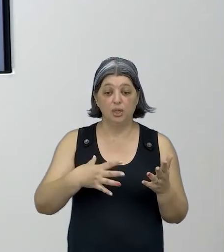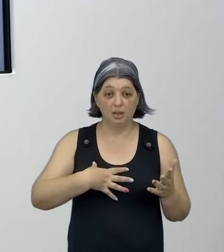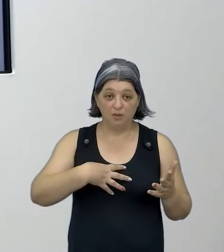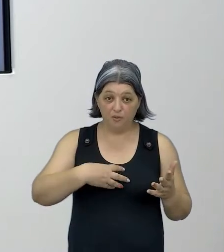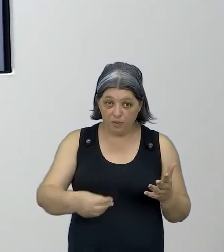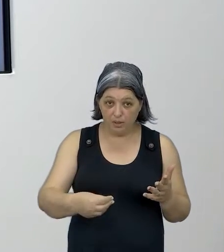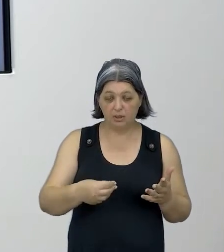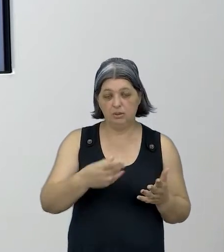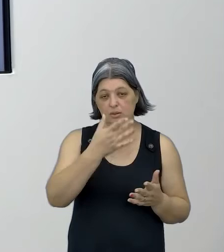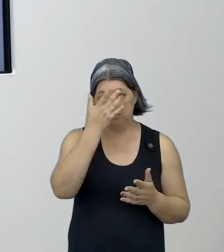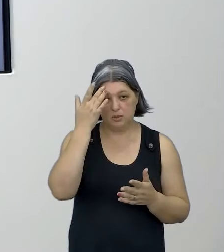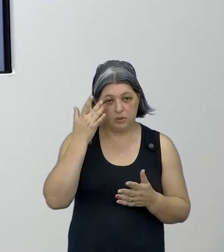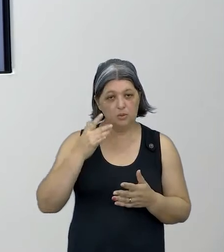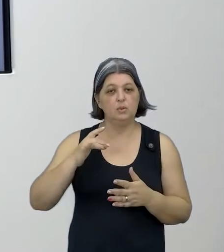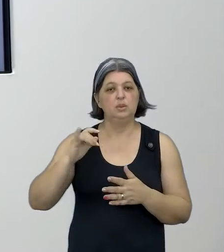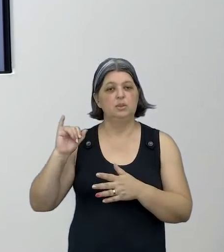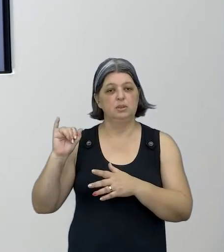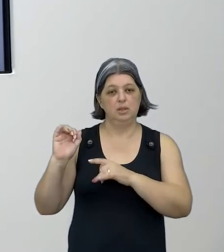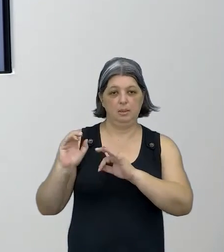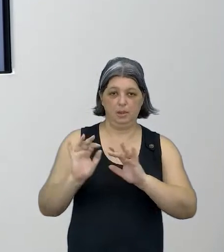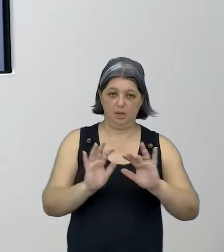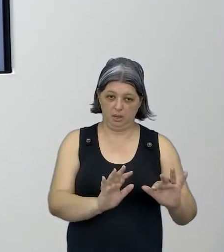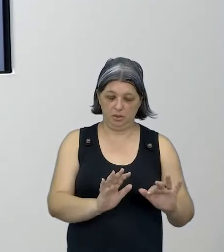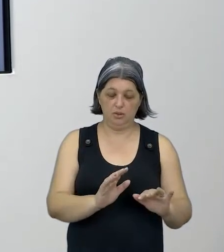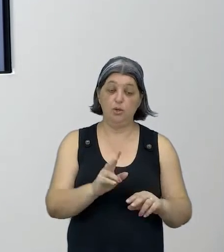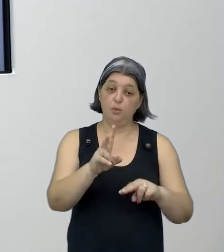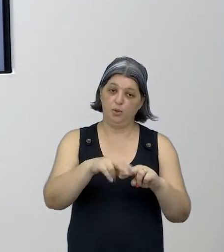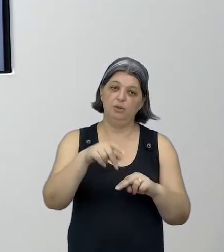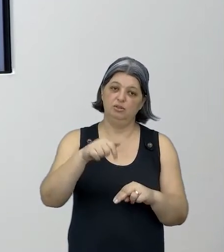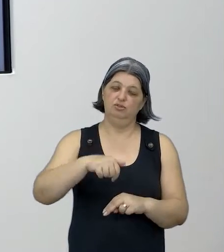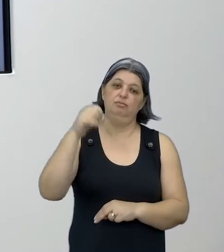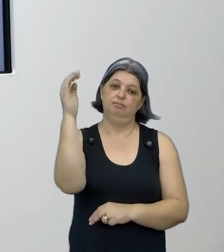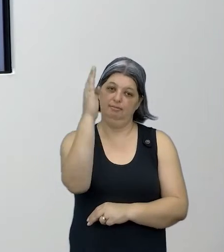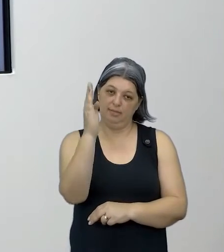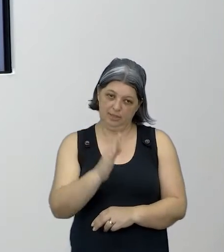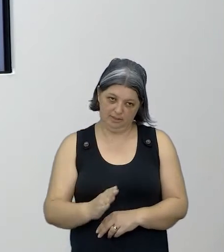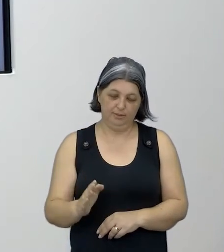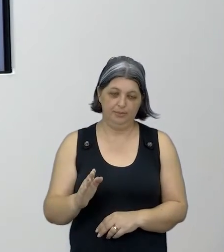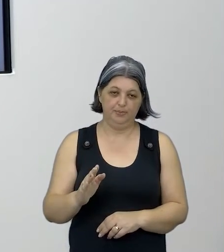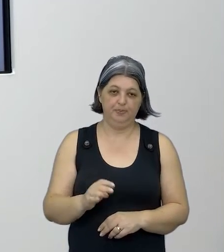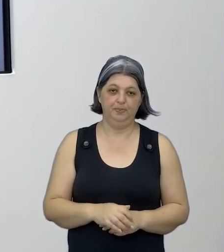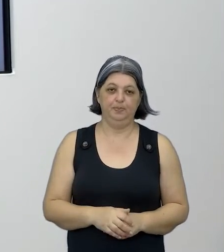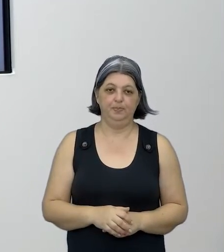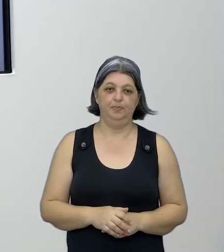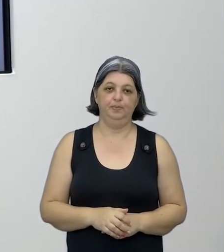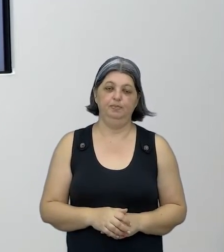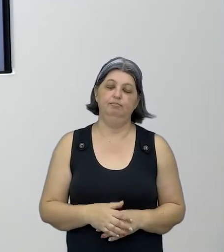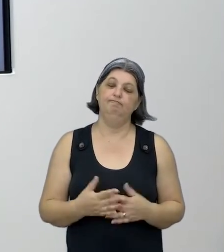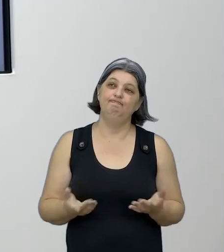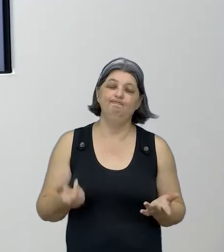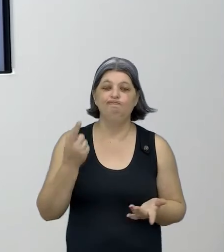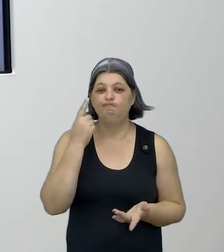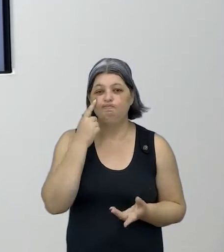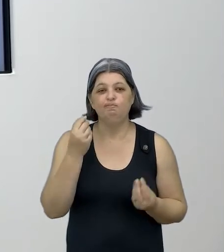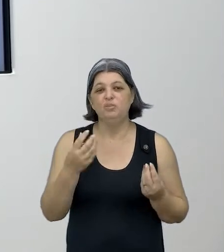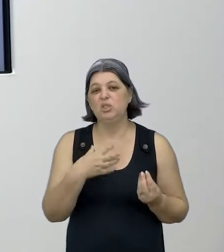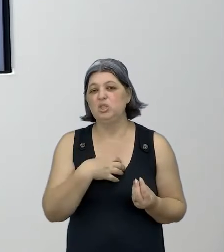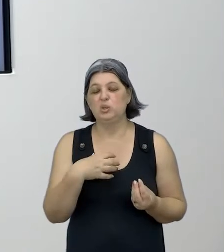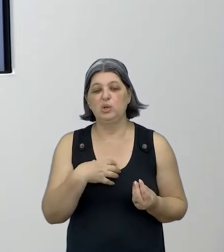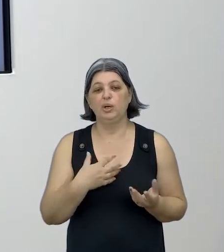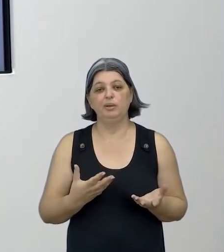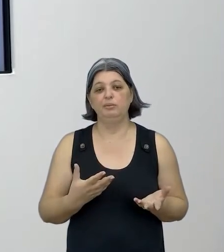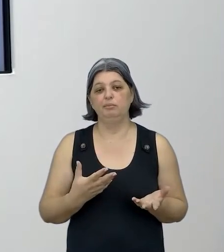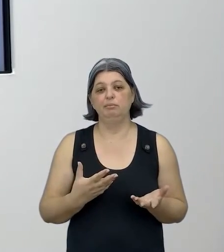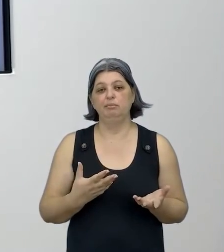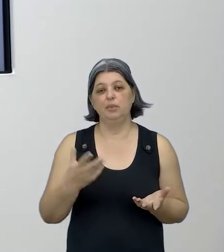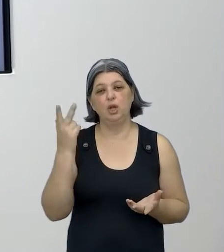dos imigrantes. Por isso que no Brasil é tão clichê, digamos assim, a gente